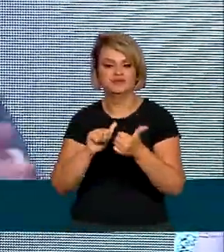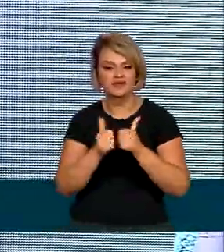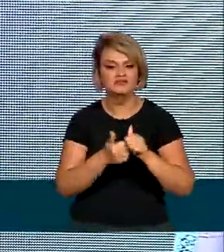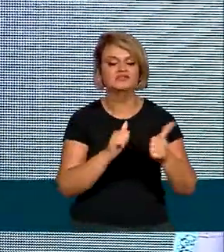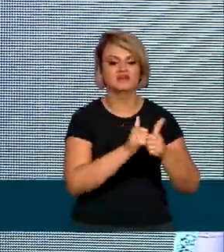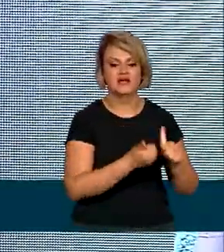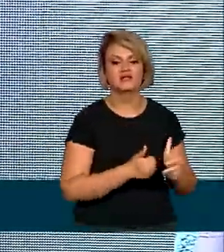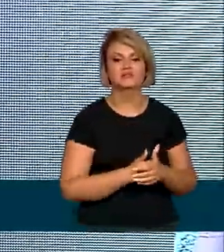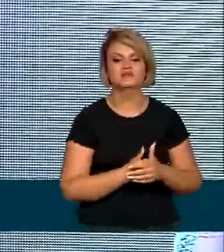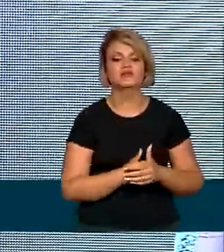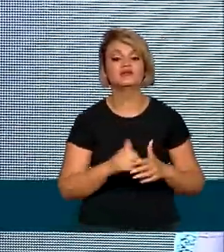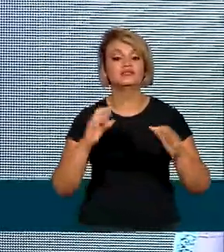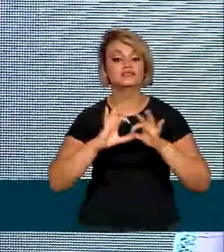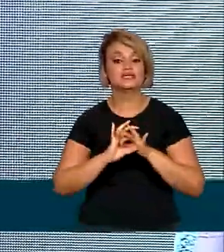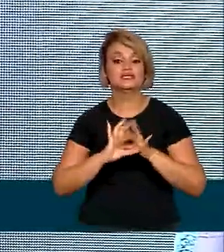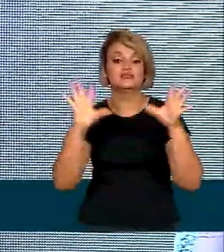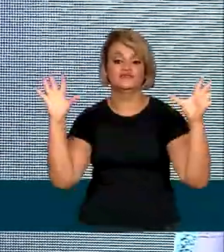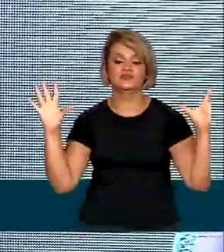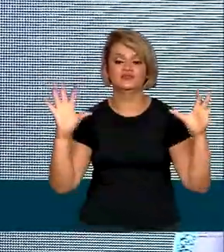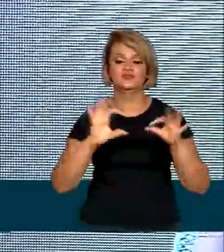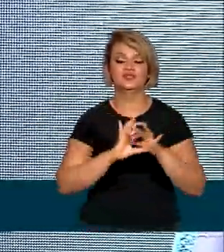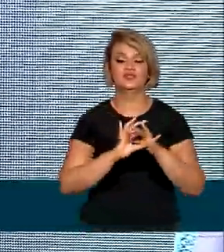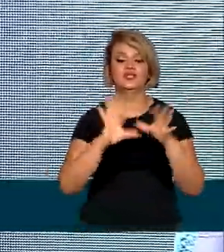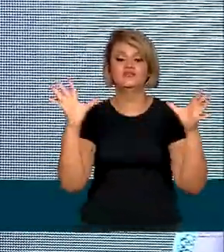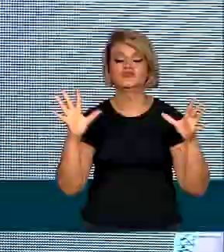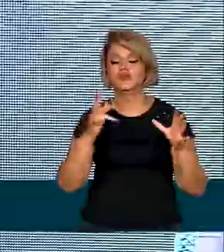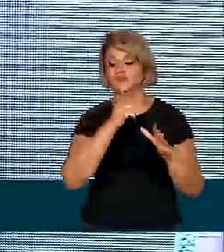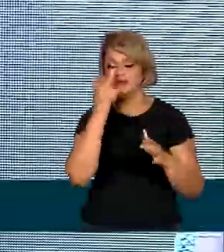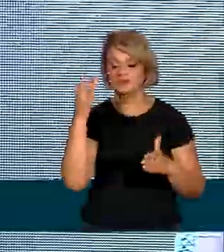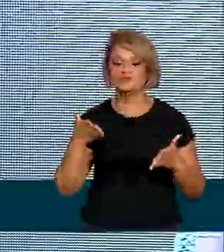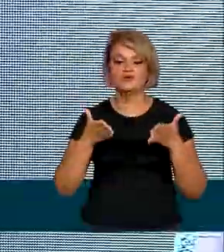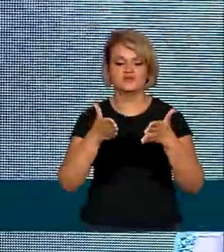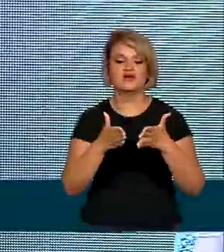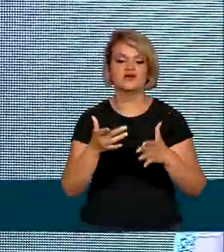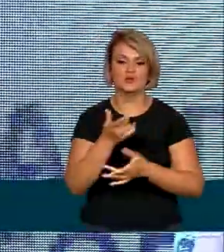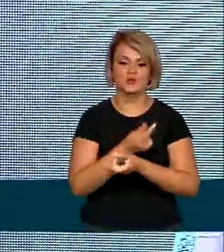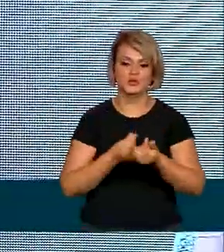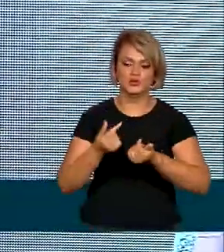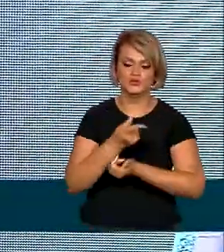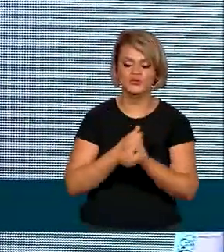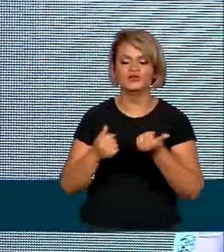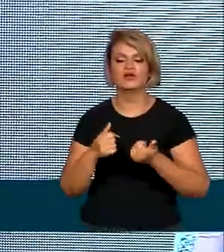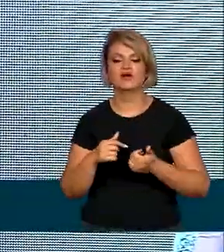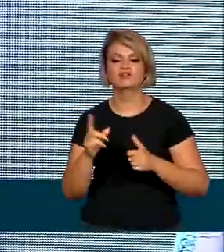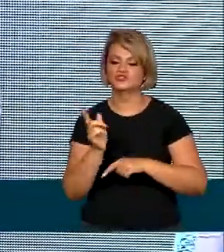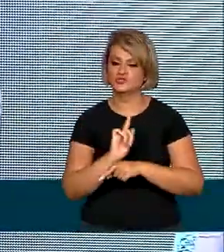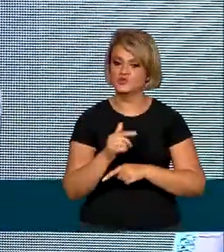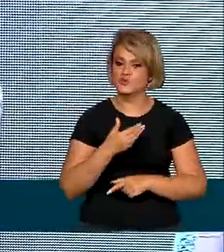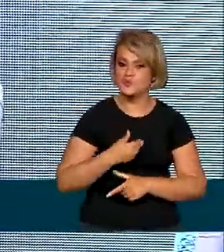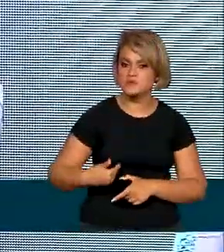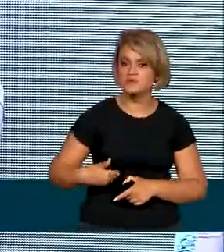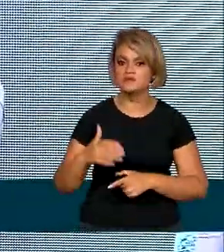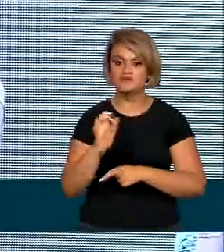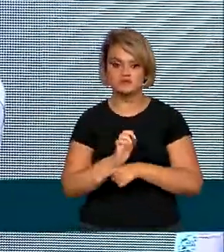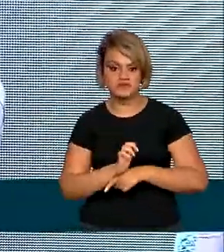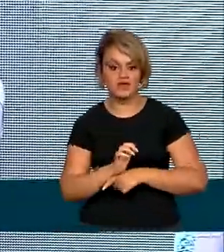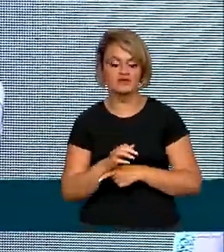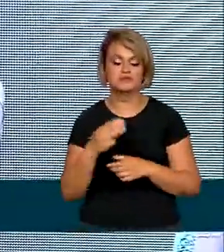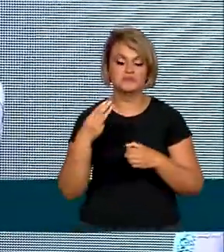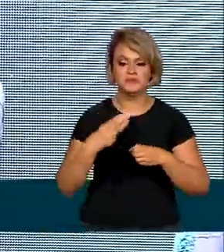é a liberdade para que os atores econômicos gestores públicos estaduais e